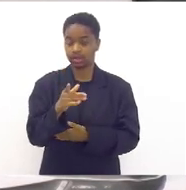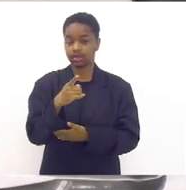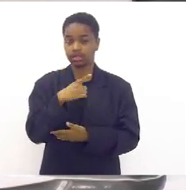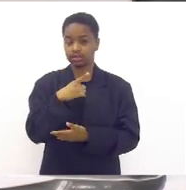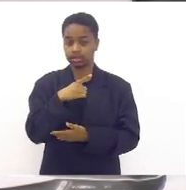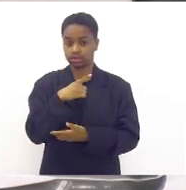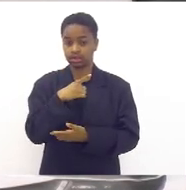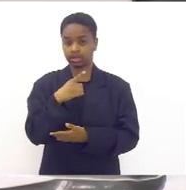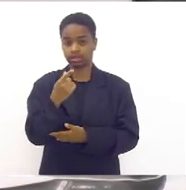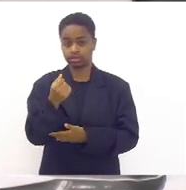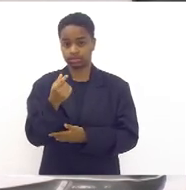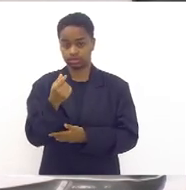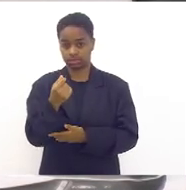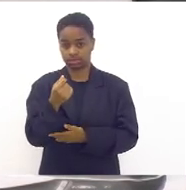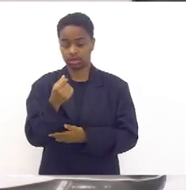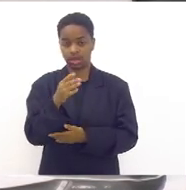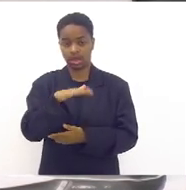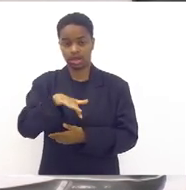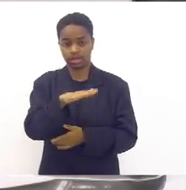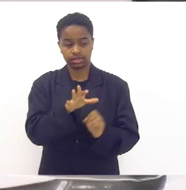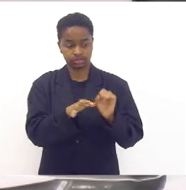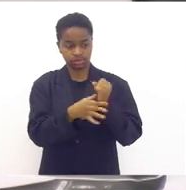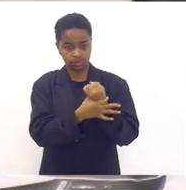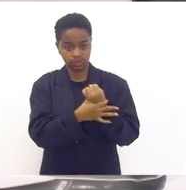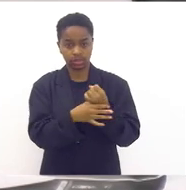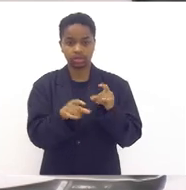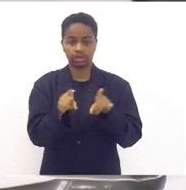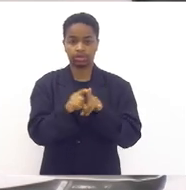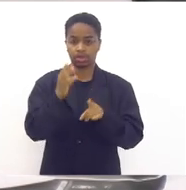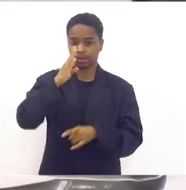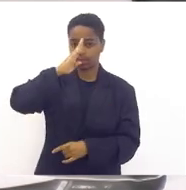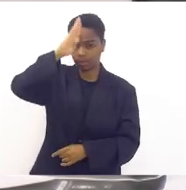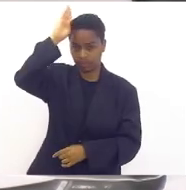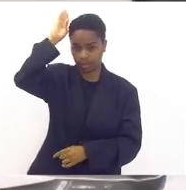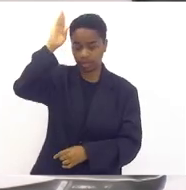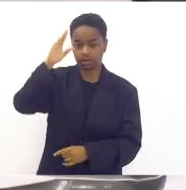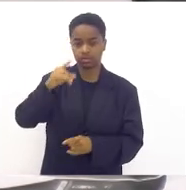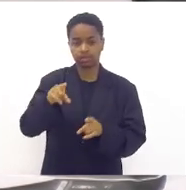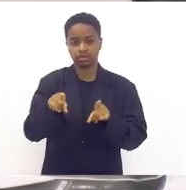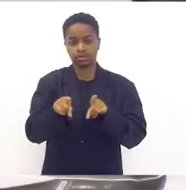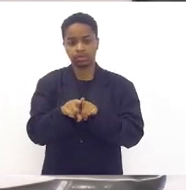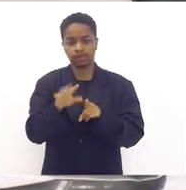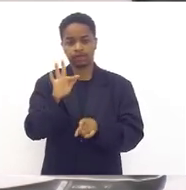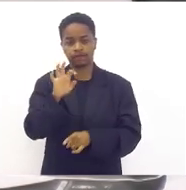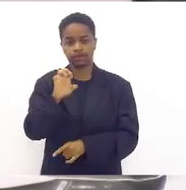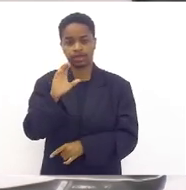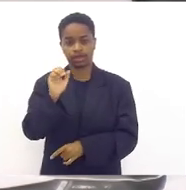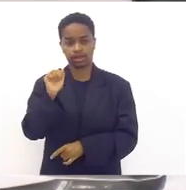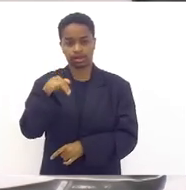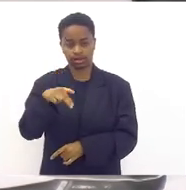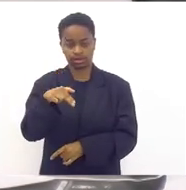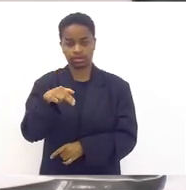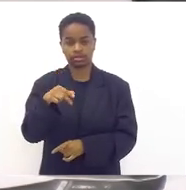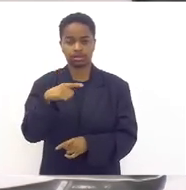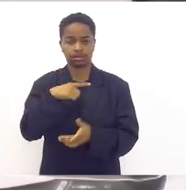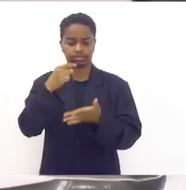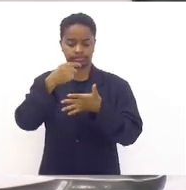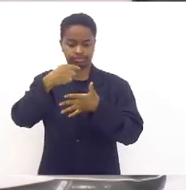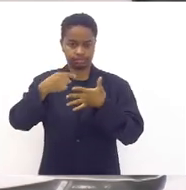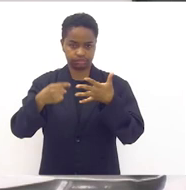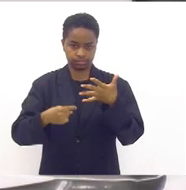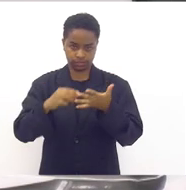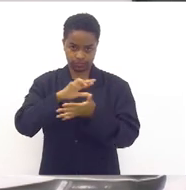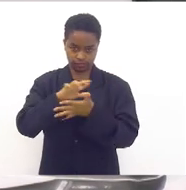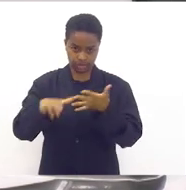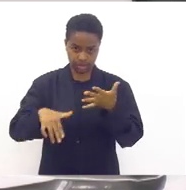fundos, fundo de segurança, Funesbom de bombeiro, FECAM, enfim, tem uma infinidade de